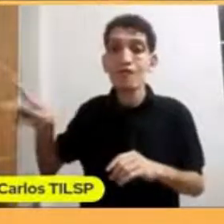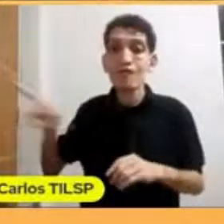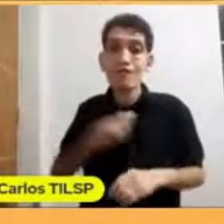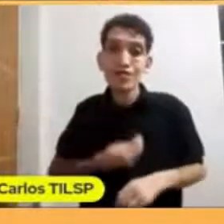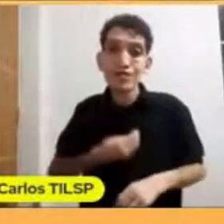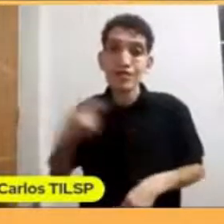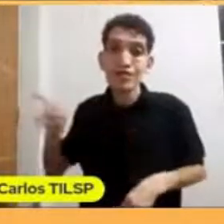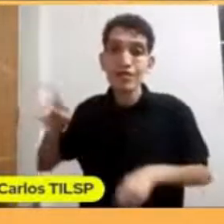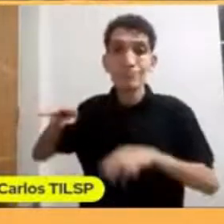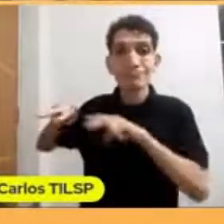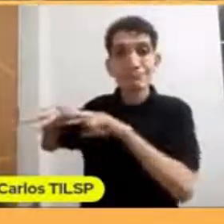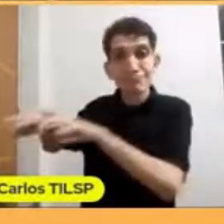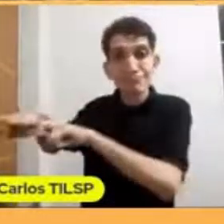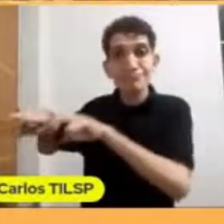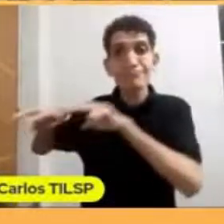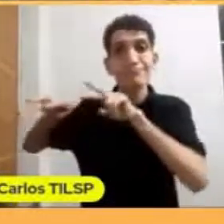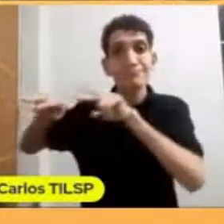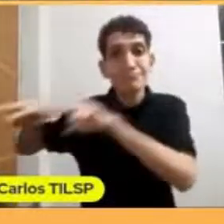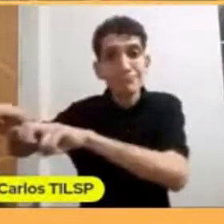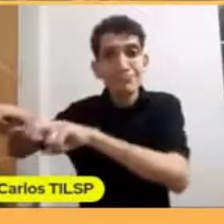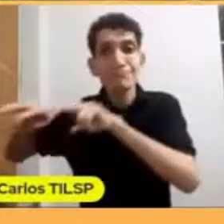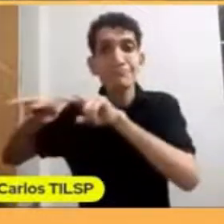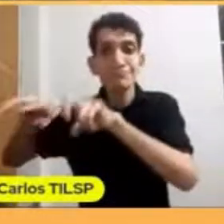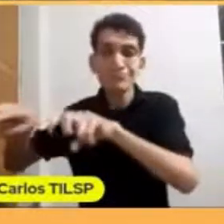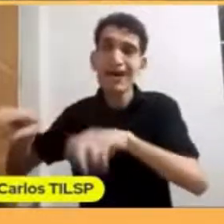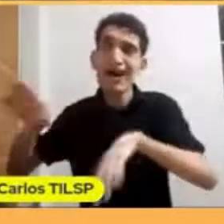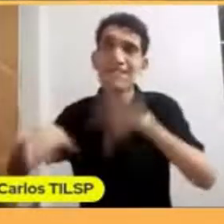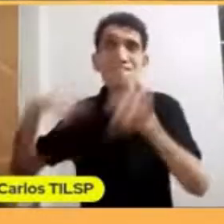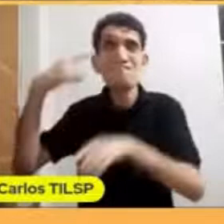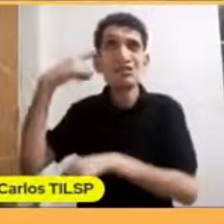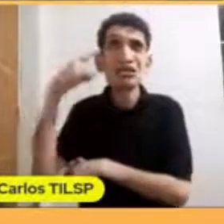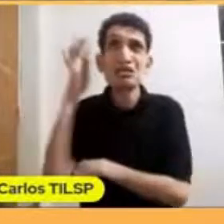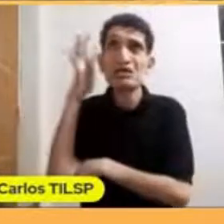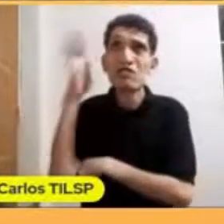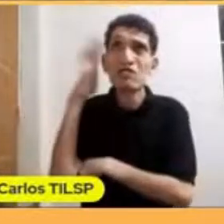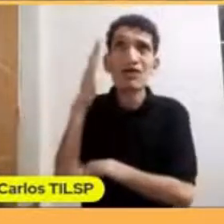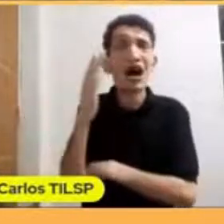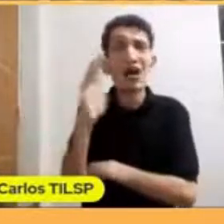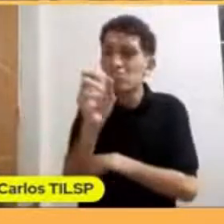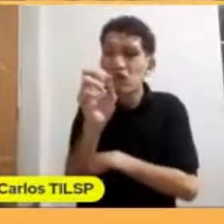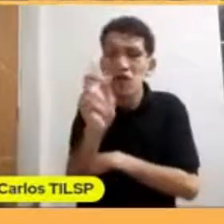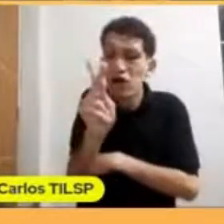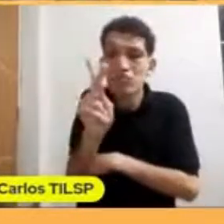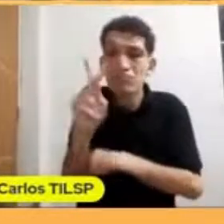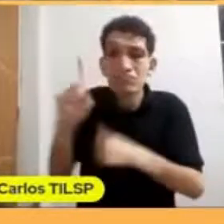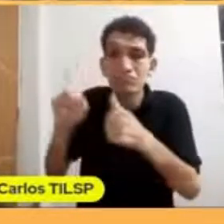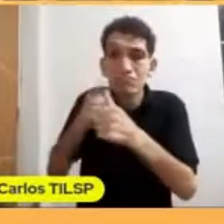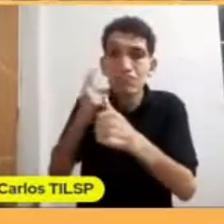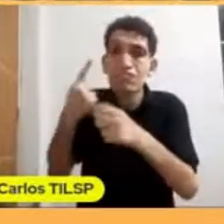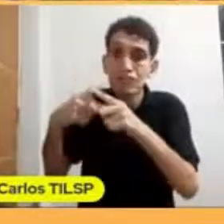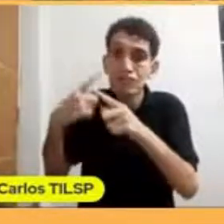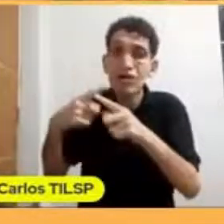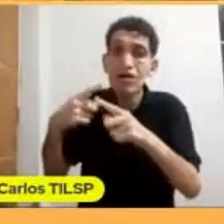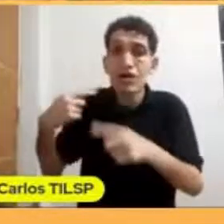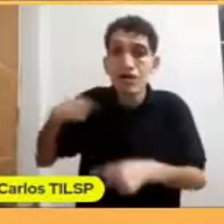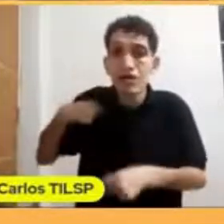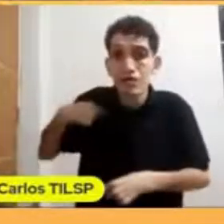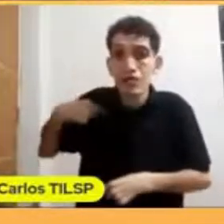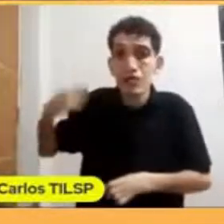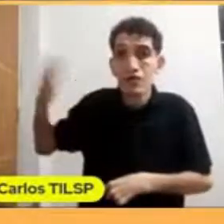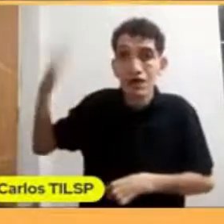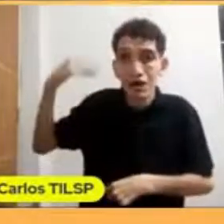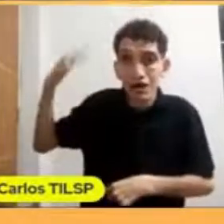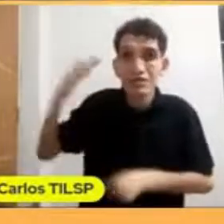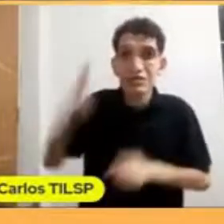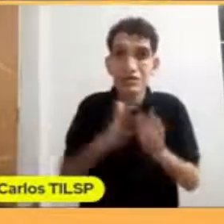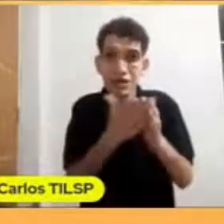menos nessa questão mais teórica, né? Mas porque onde eu mais aprendi é quando eu estive